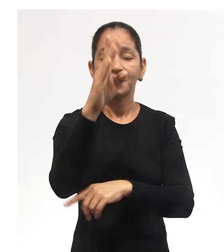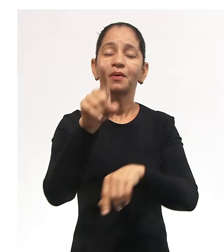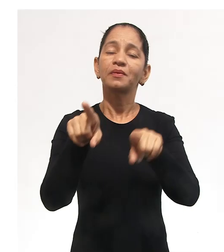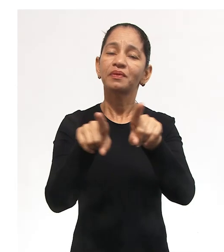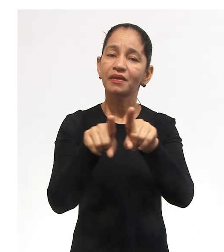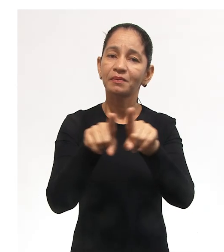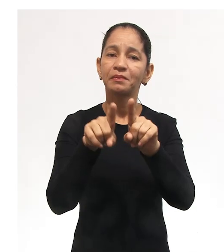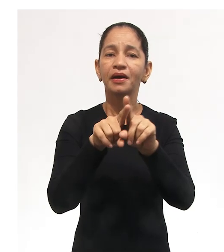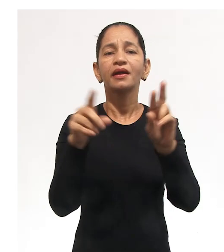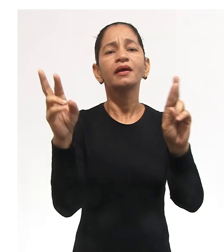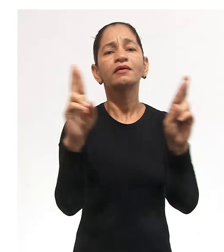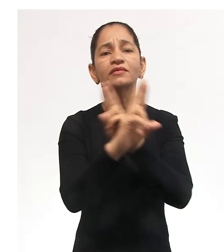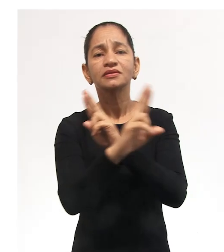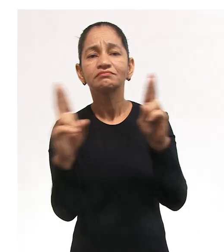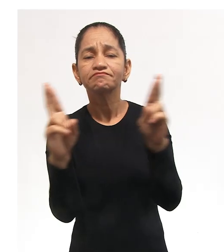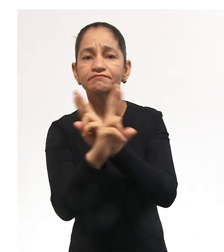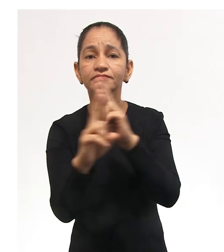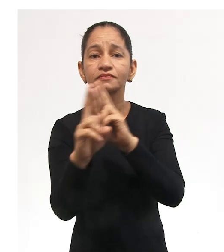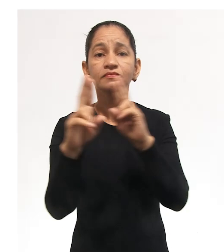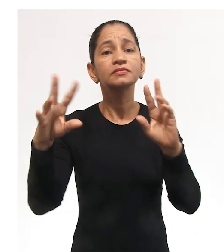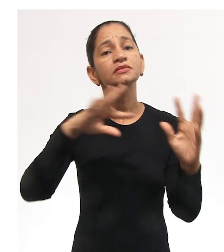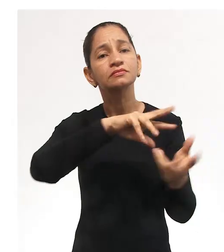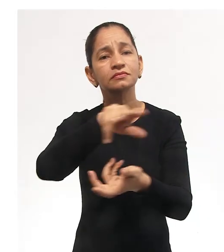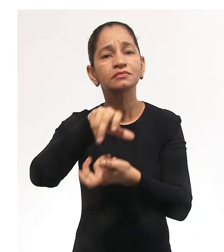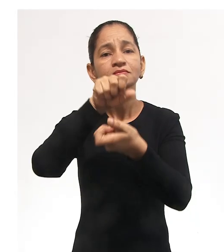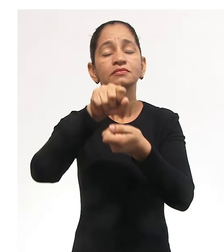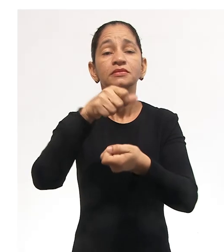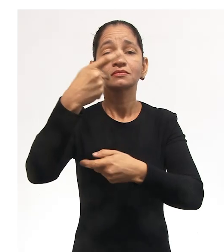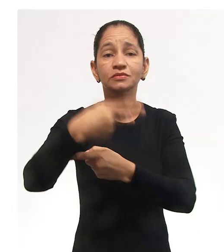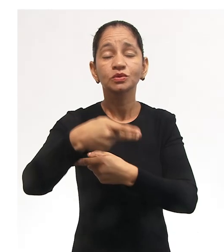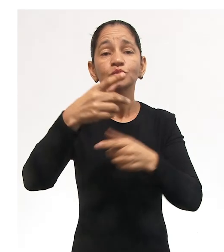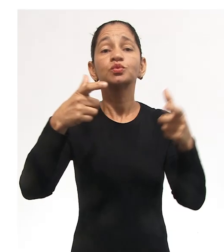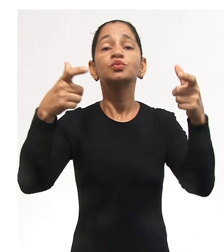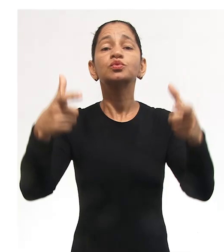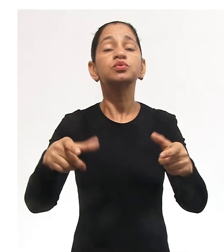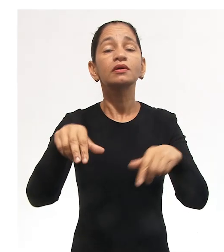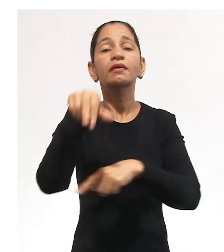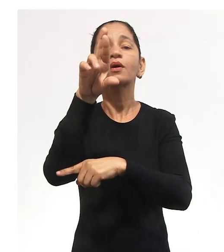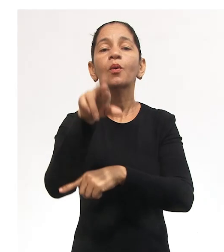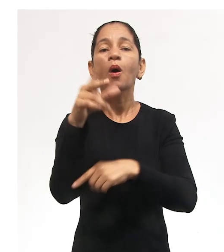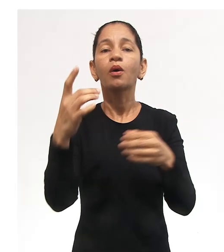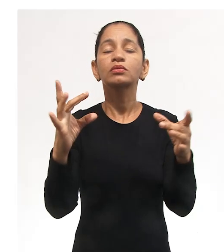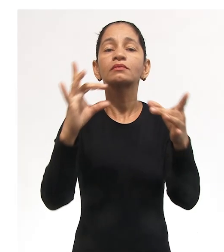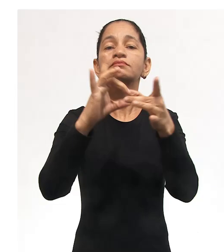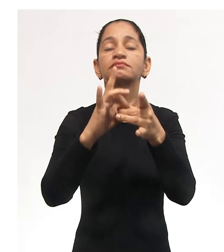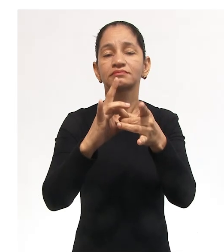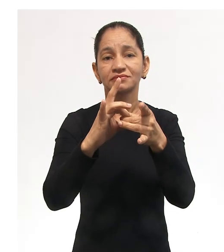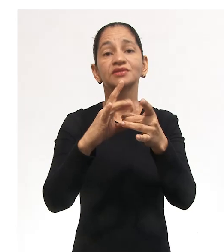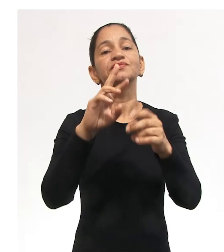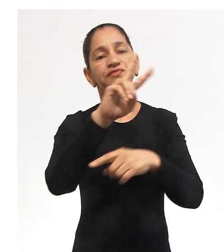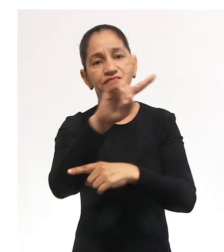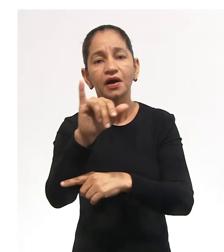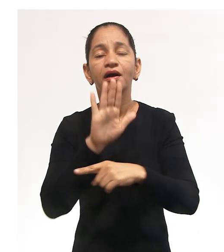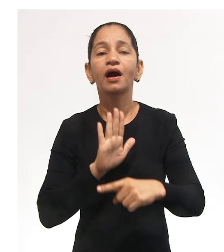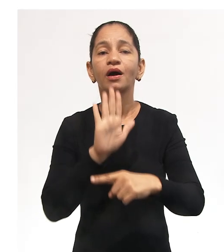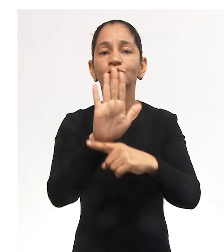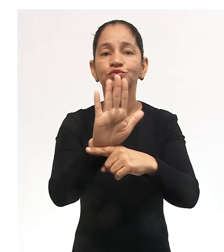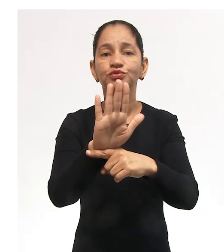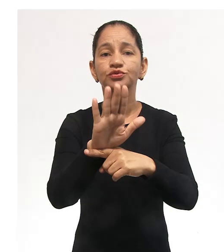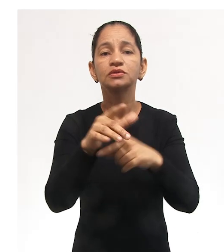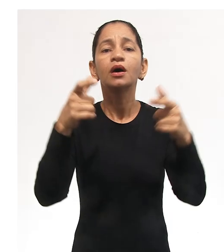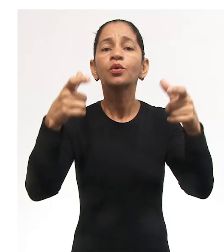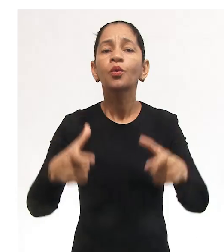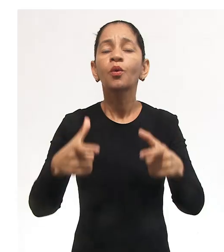sustentabilidade. Então, é relacionar a proposta com o desenvolvimento sustentável local, em que essa solução vai auxiliar